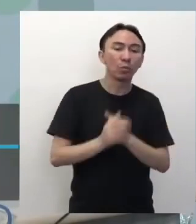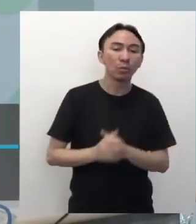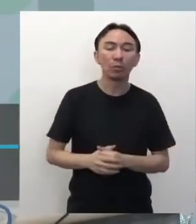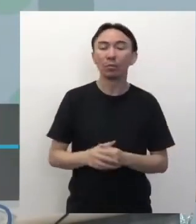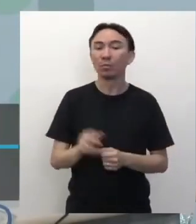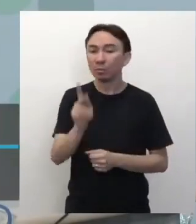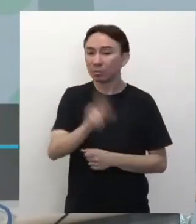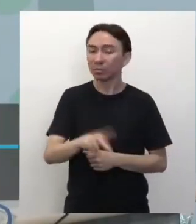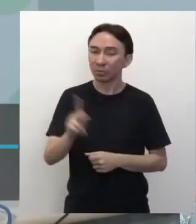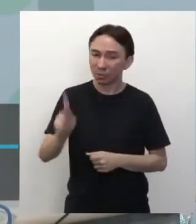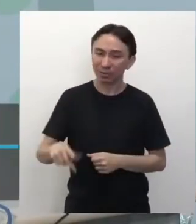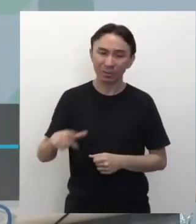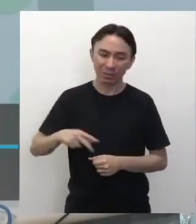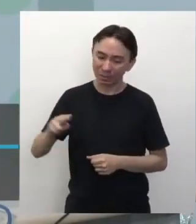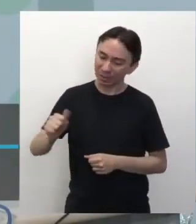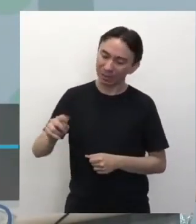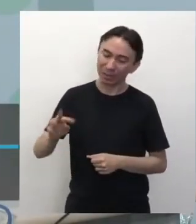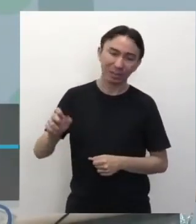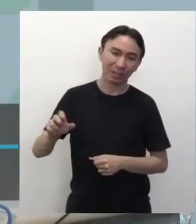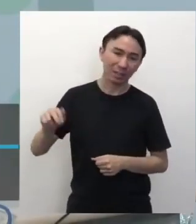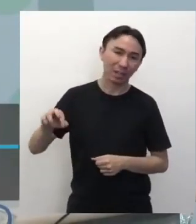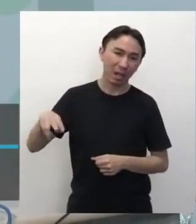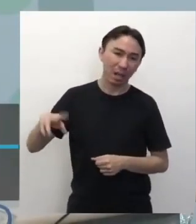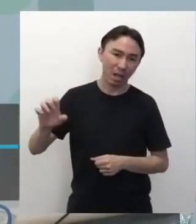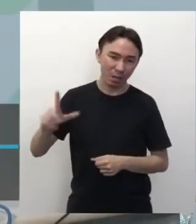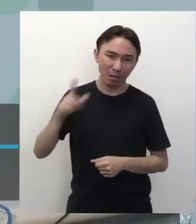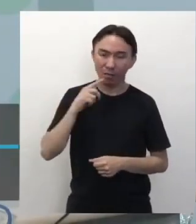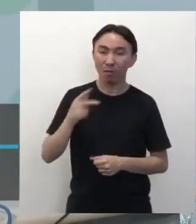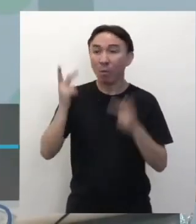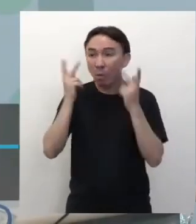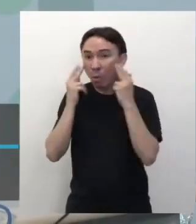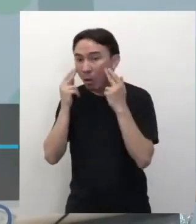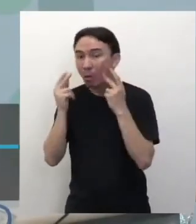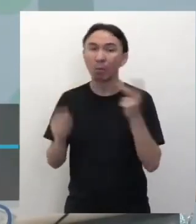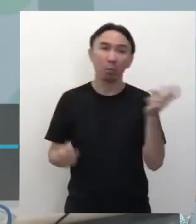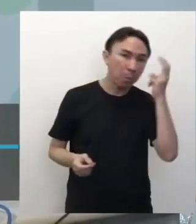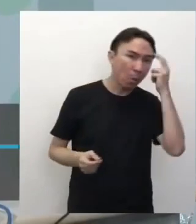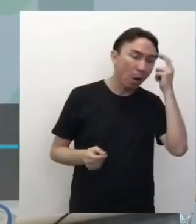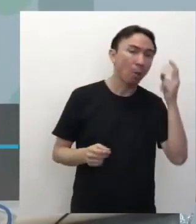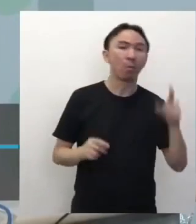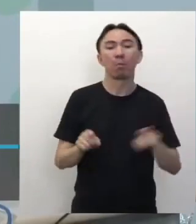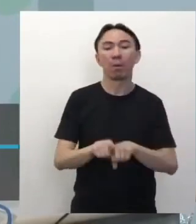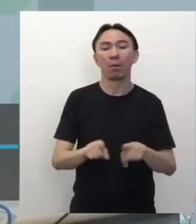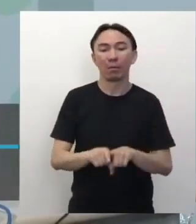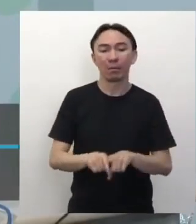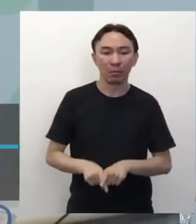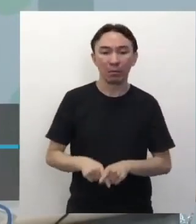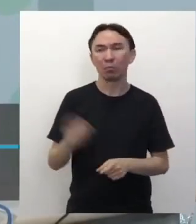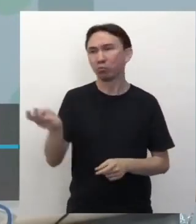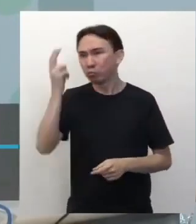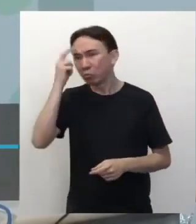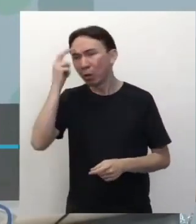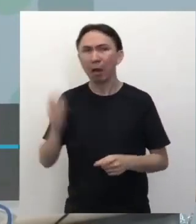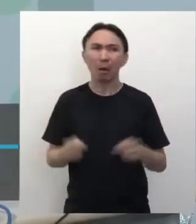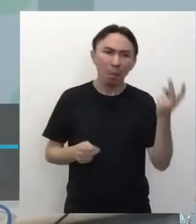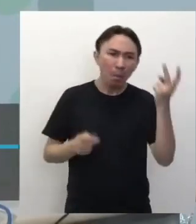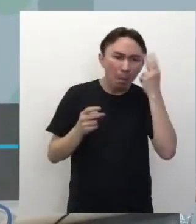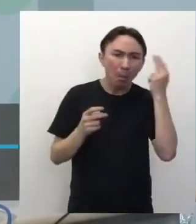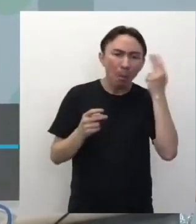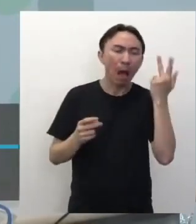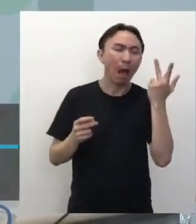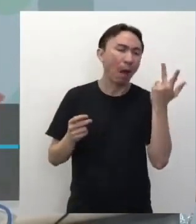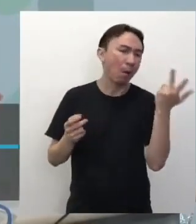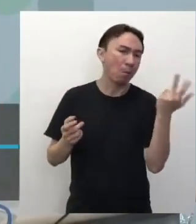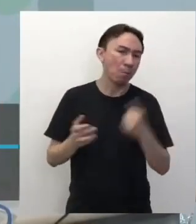falou natural e cultural. Deixa eu ver se eu acho mais aqui. Mas a maioria tá ali, ó, natural e cultural, né?